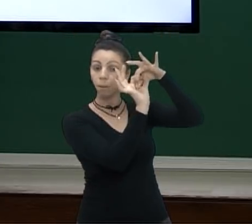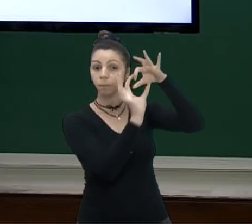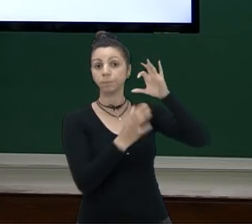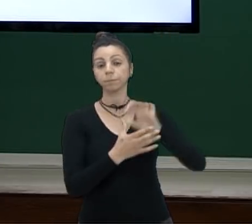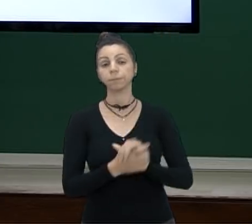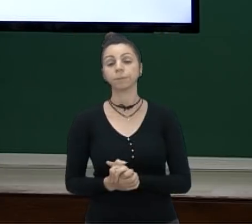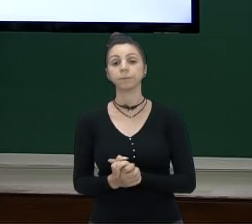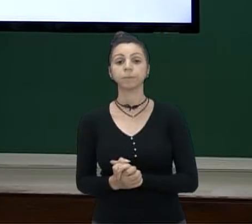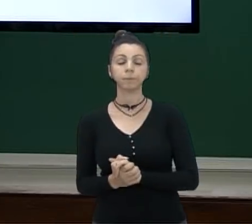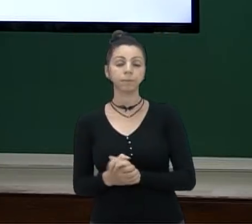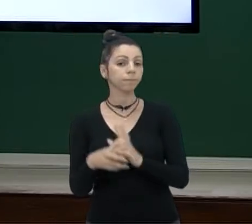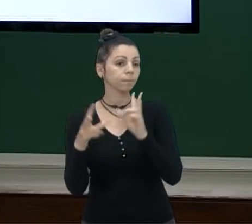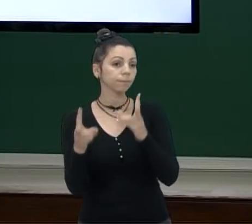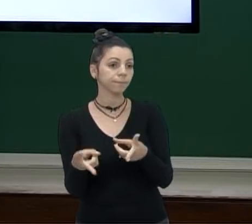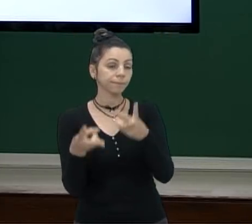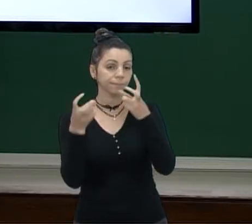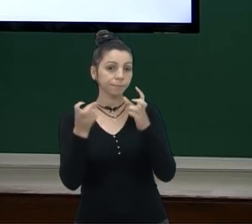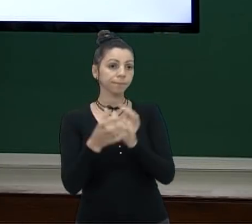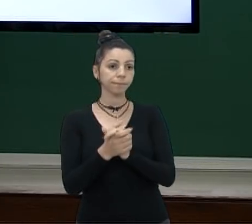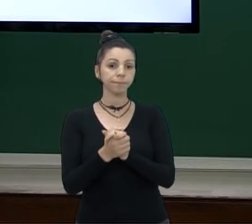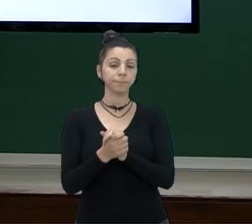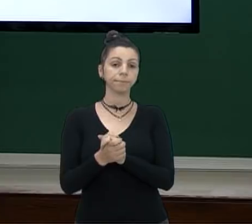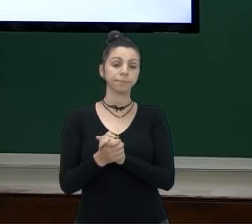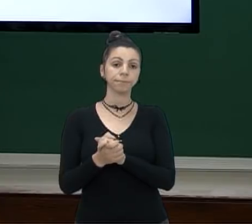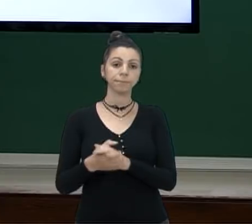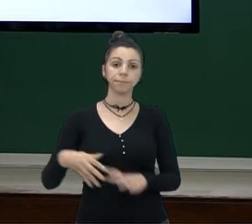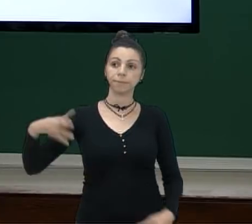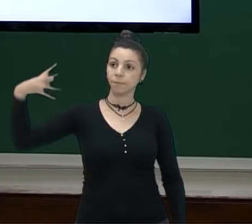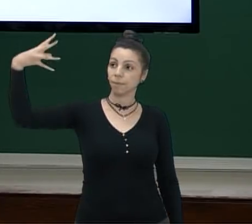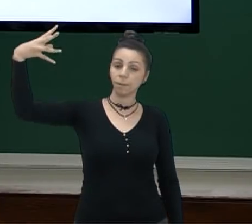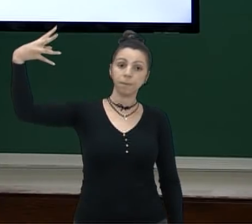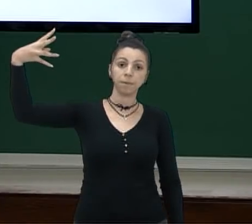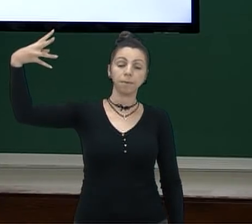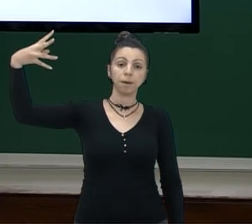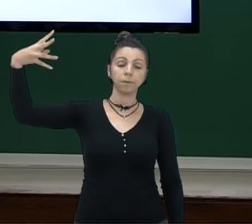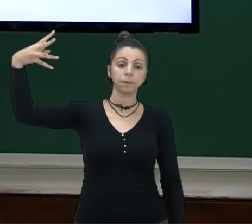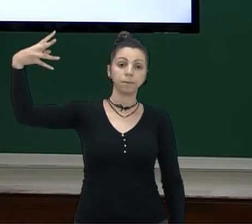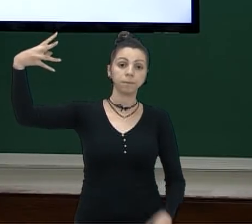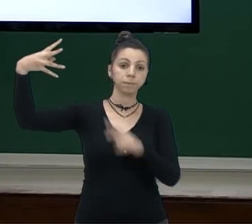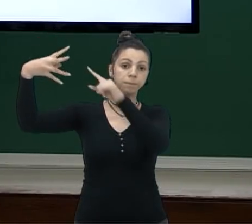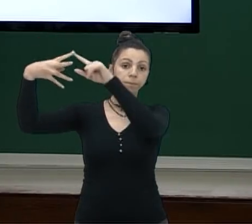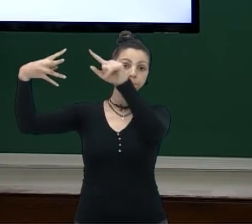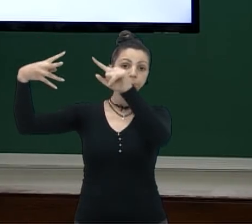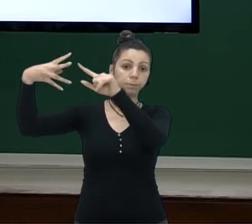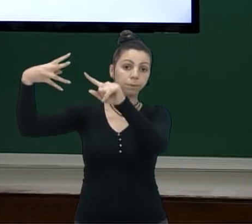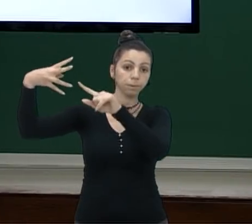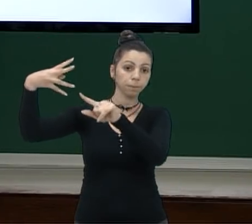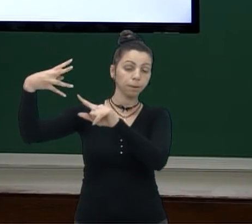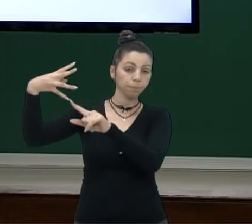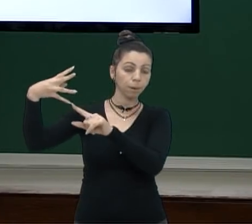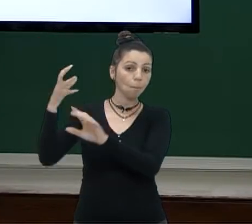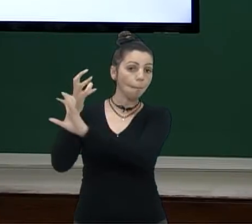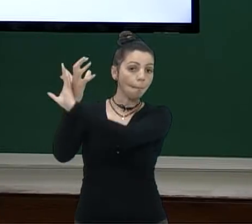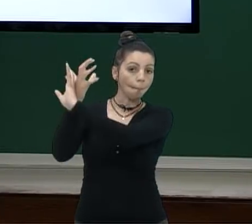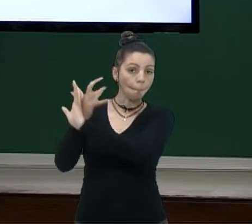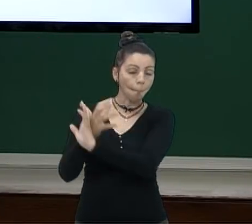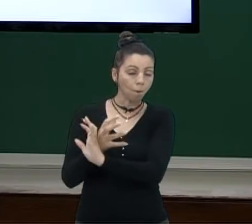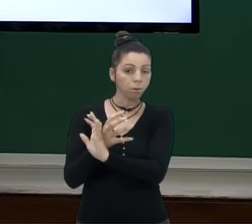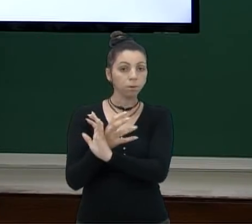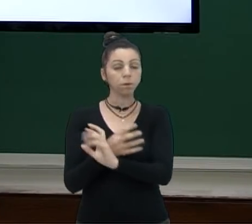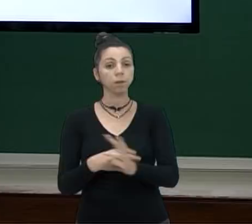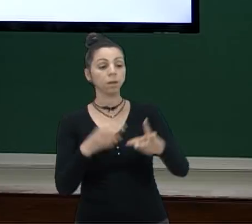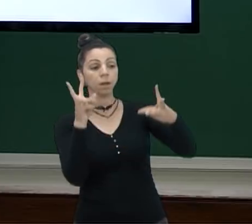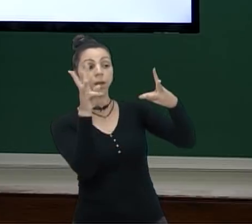hoje? Então, percebam que eu tenho 4 espaços vazios e eu tenho 3 frases. Então, você vai pegar essas